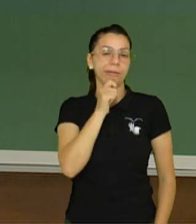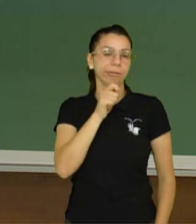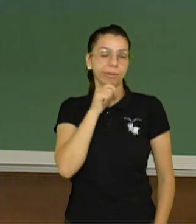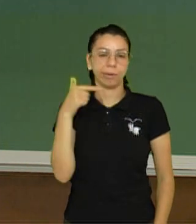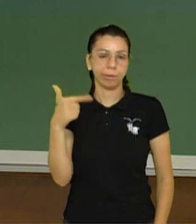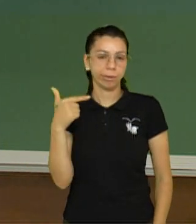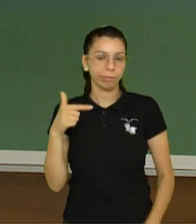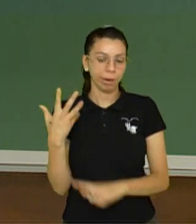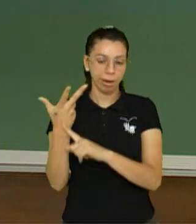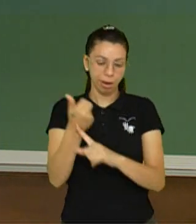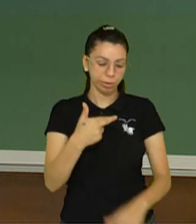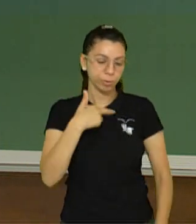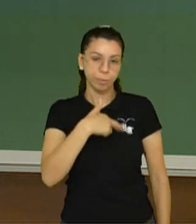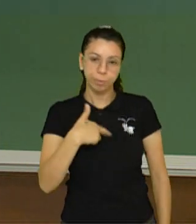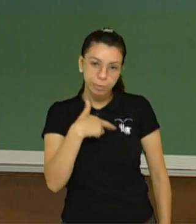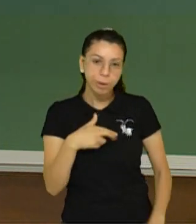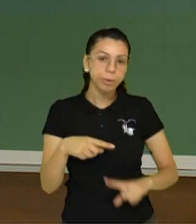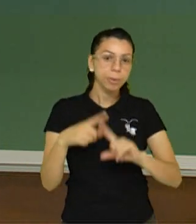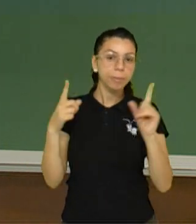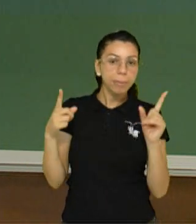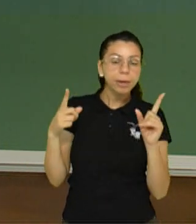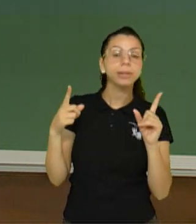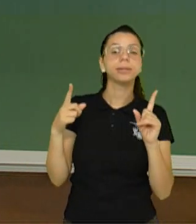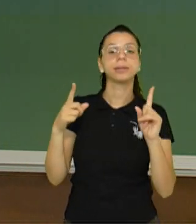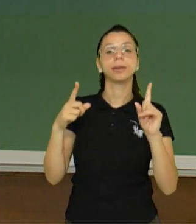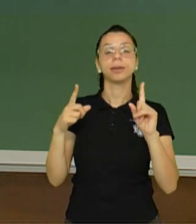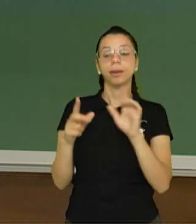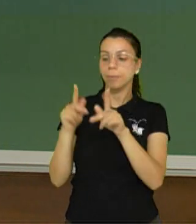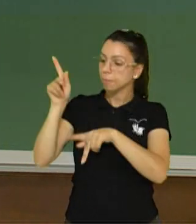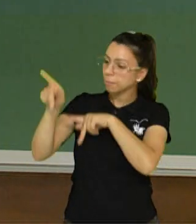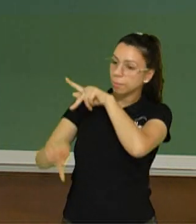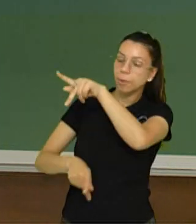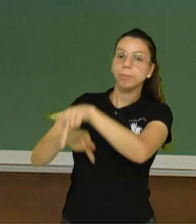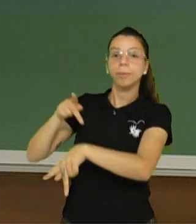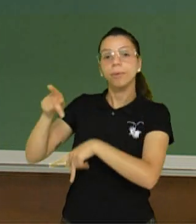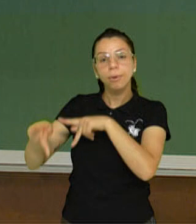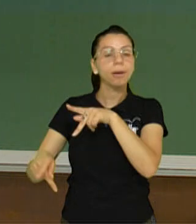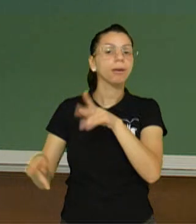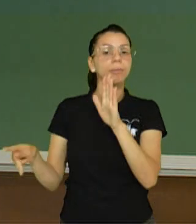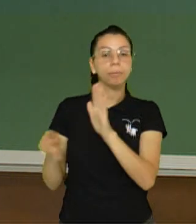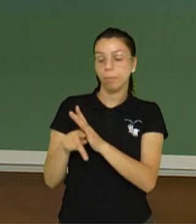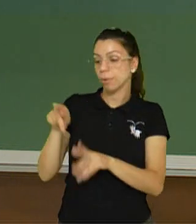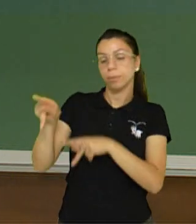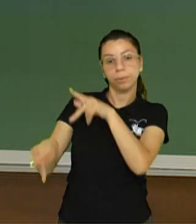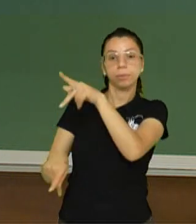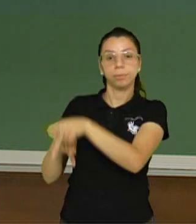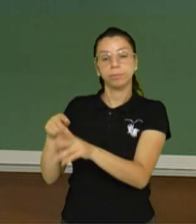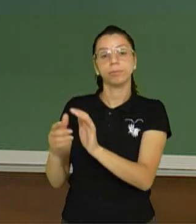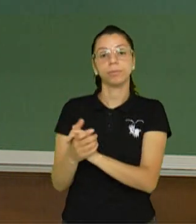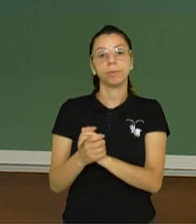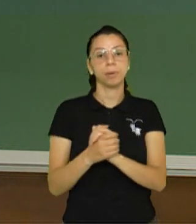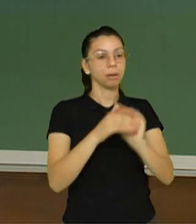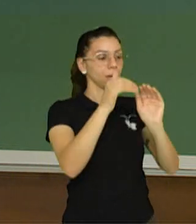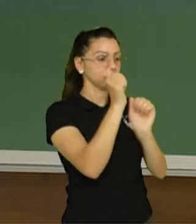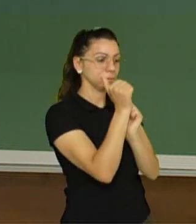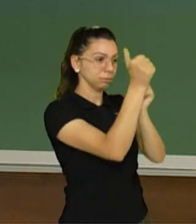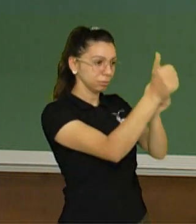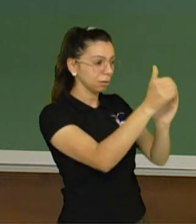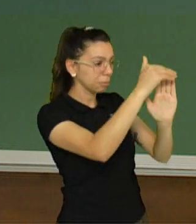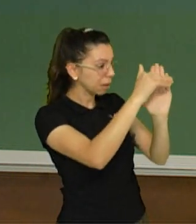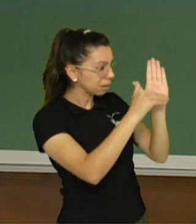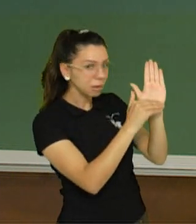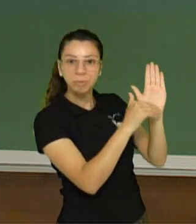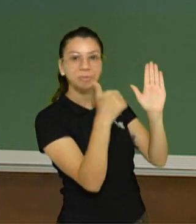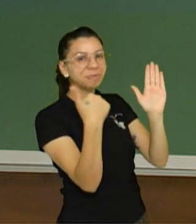romântica, mas é uma arte que é considerada como popular, como vulgar, que ela sai fora dos cânones, sai fora